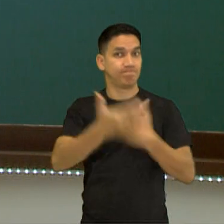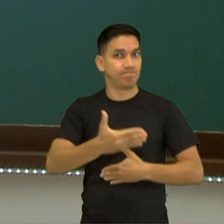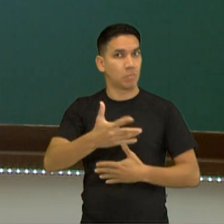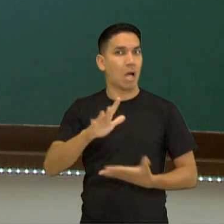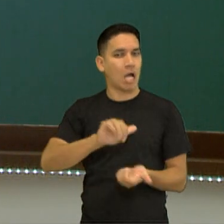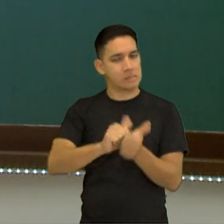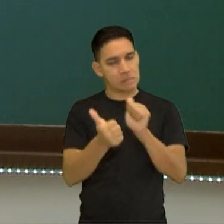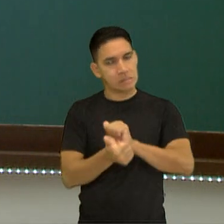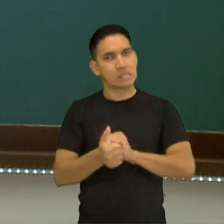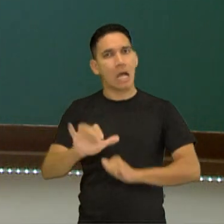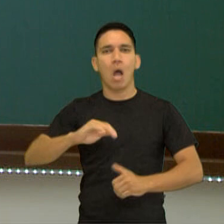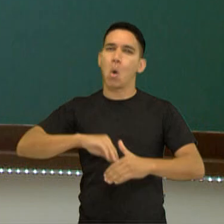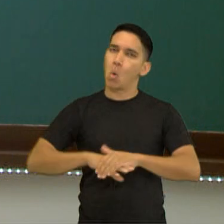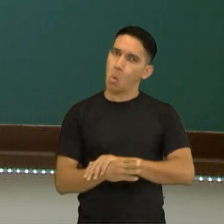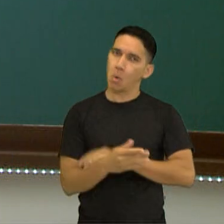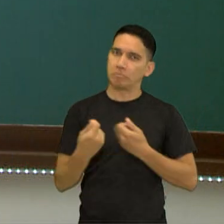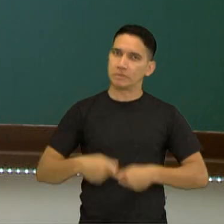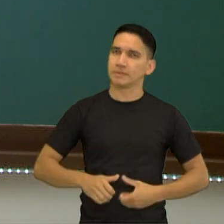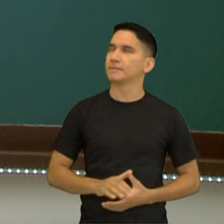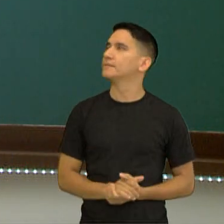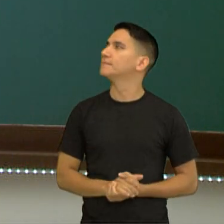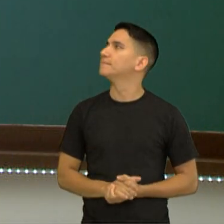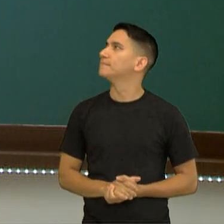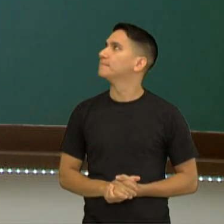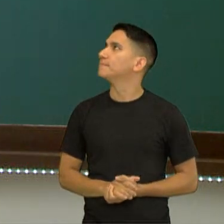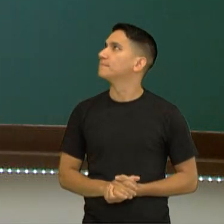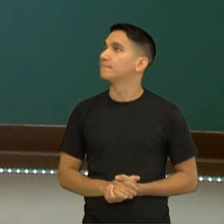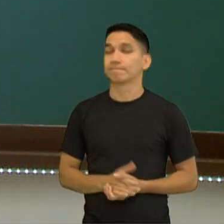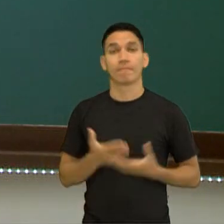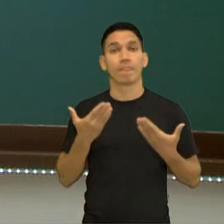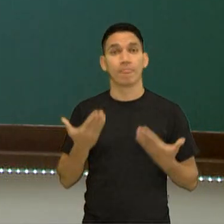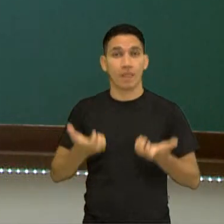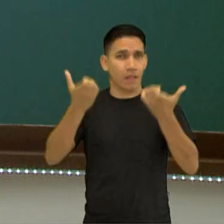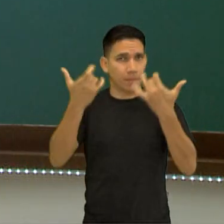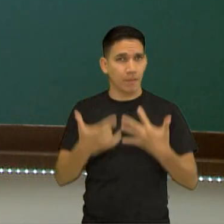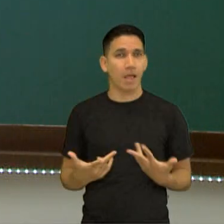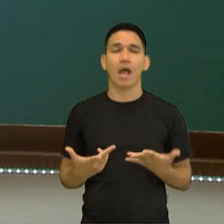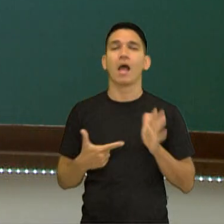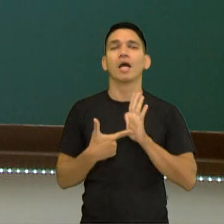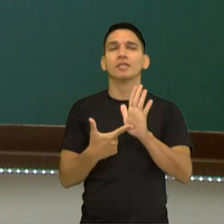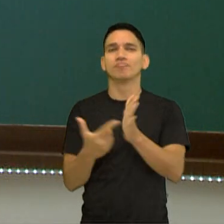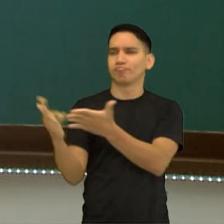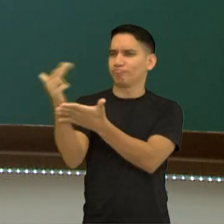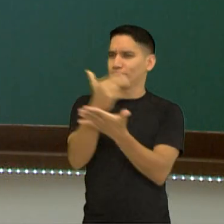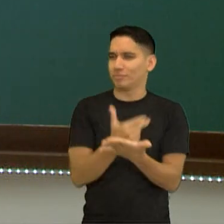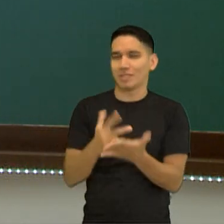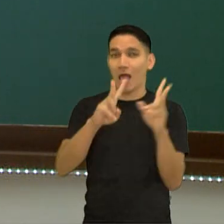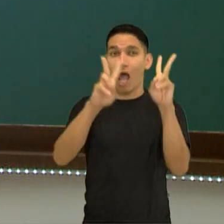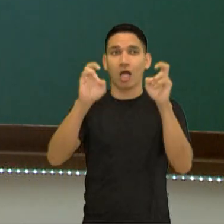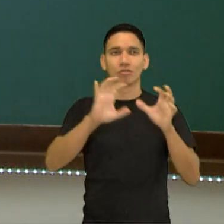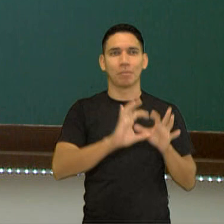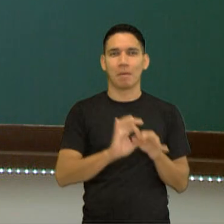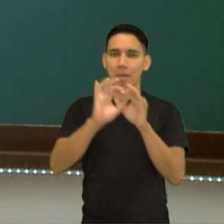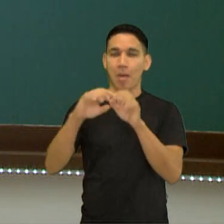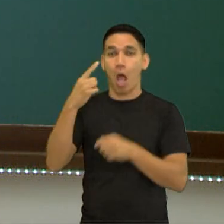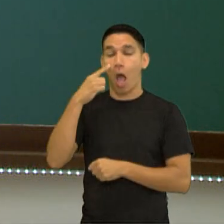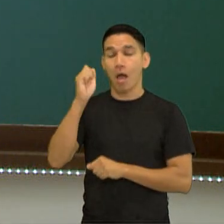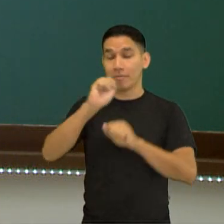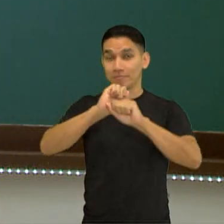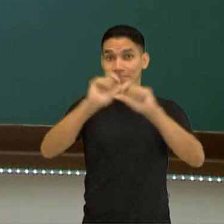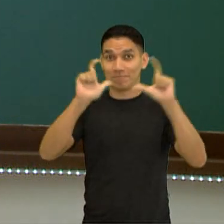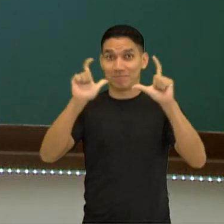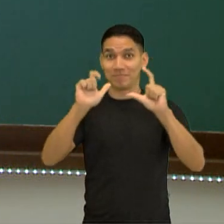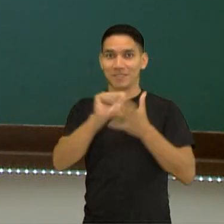então. Ok. Estamos falando um pouco de mascotes, de Olimpíadas. Dá uma olhada aqui nessa atividade bem legal, olha